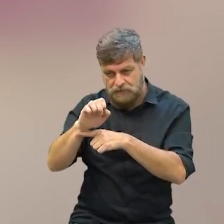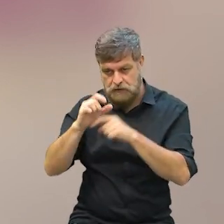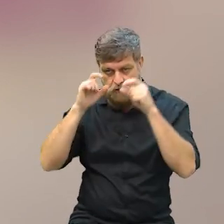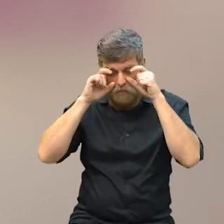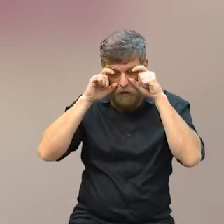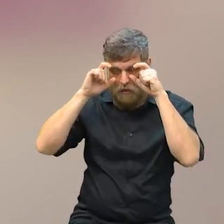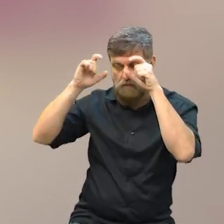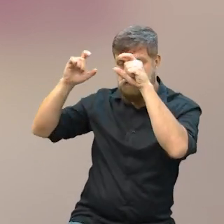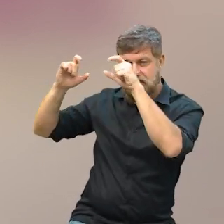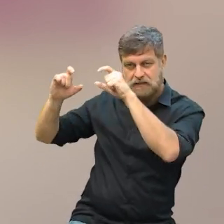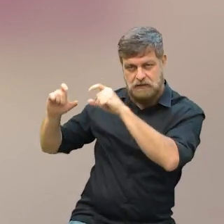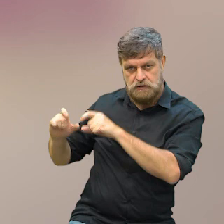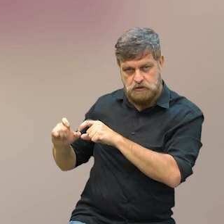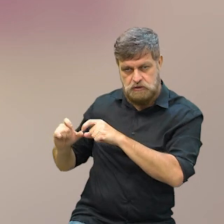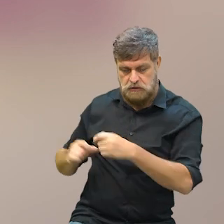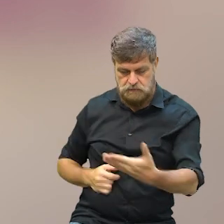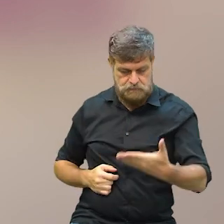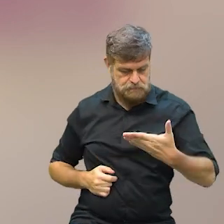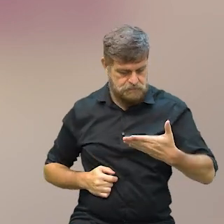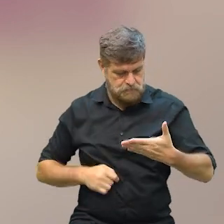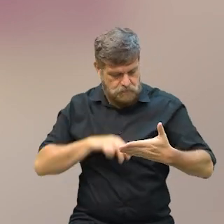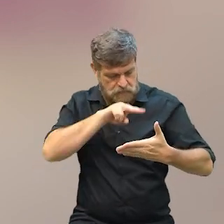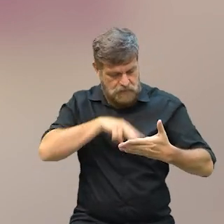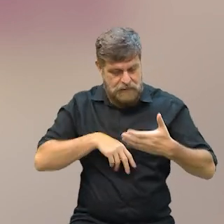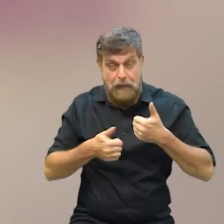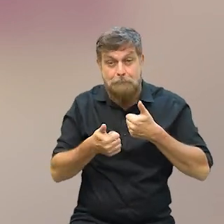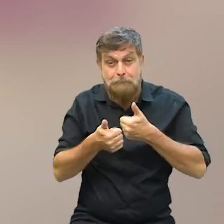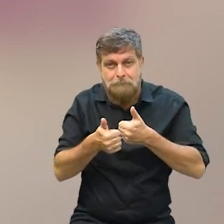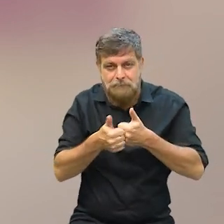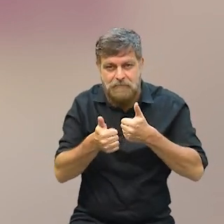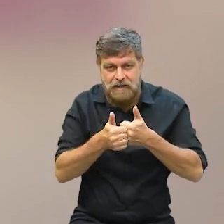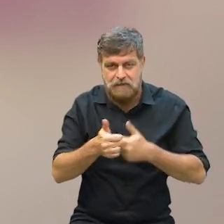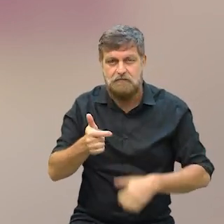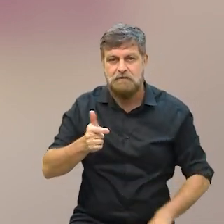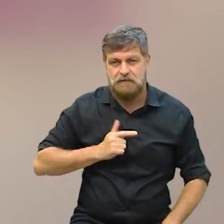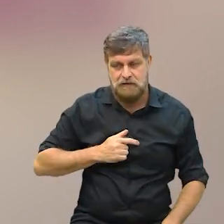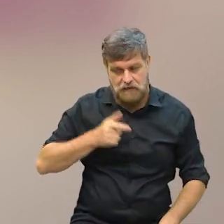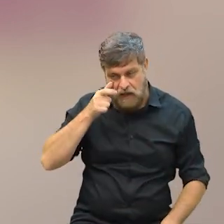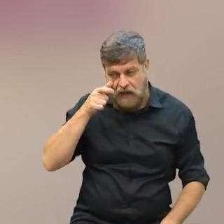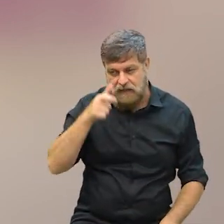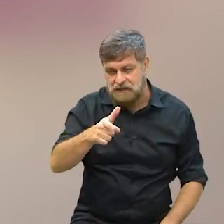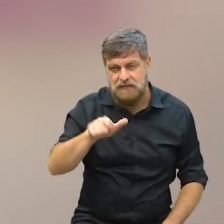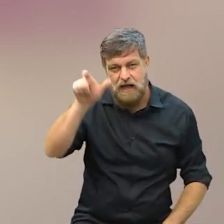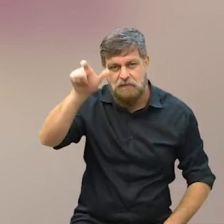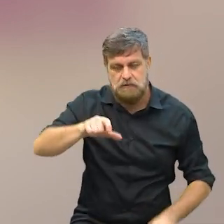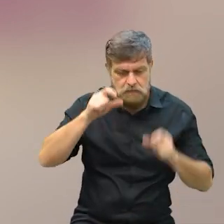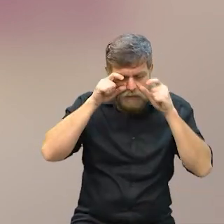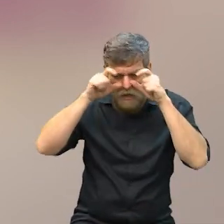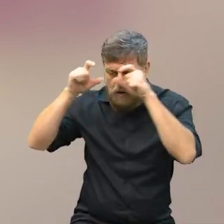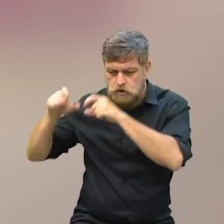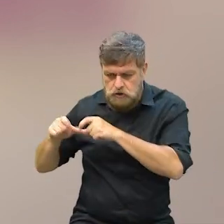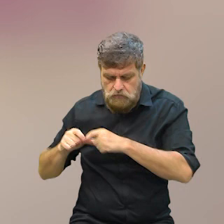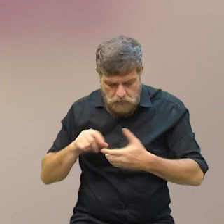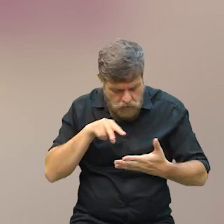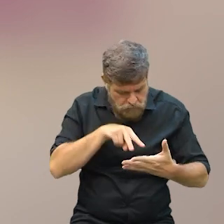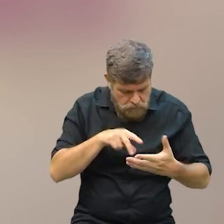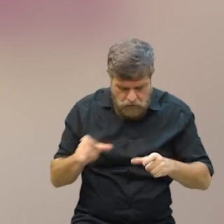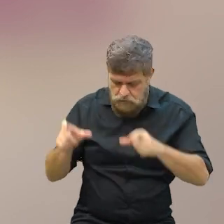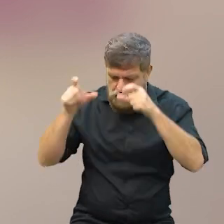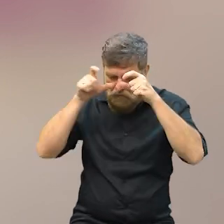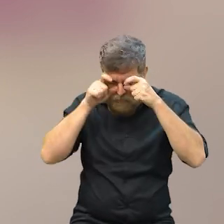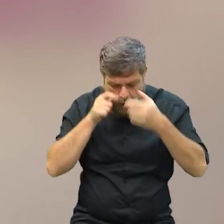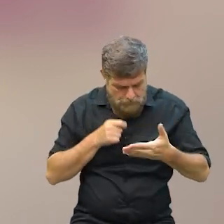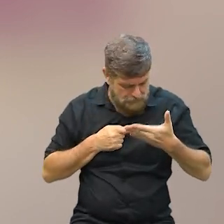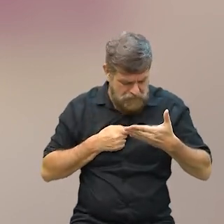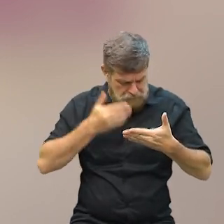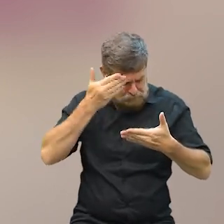o óculos, né, que a correção é de longe, ele tira o óculos, ele consegue enxergar para perto, né? Então é até interessante que muita gente fala, mas eu tiro o óculos e enxergo, quando eu ponho óculos